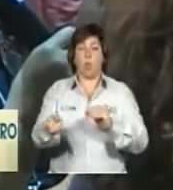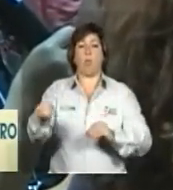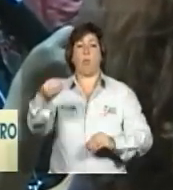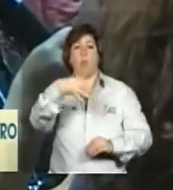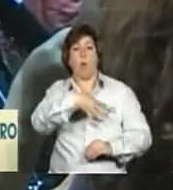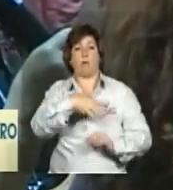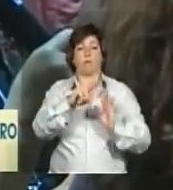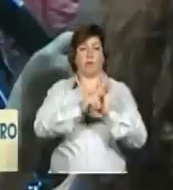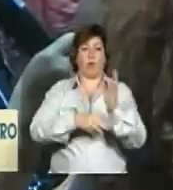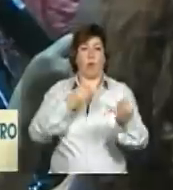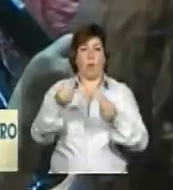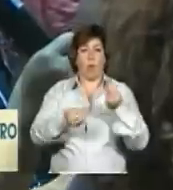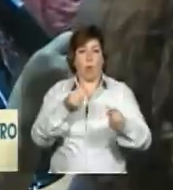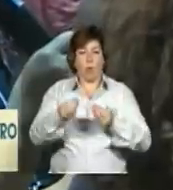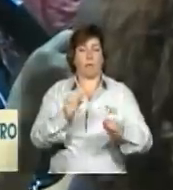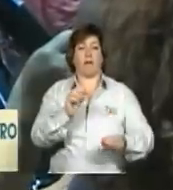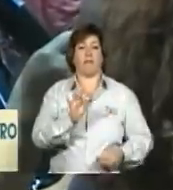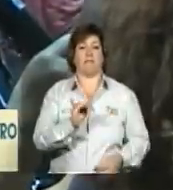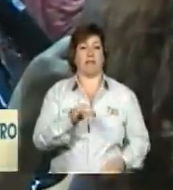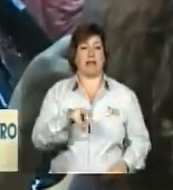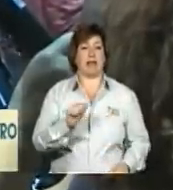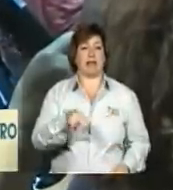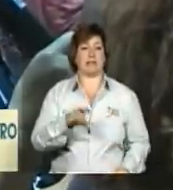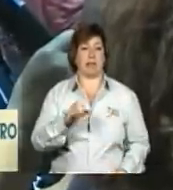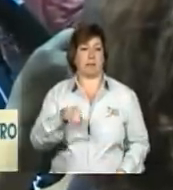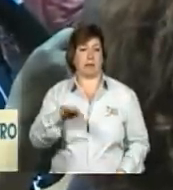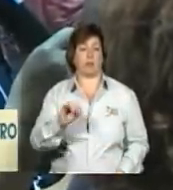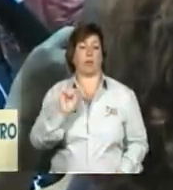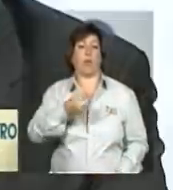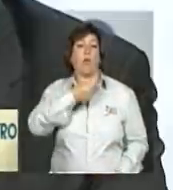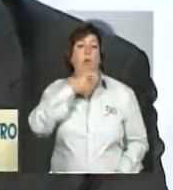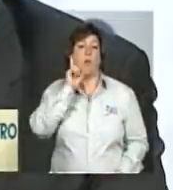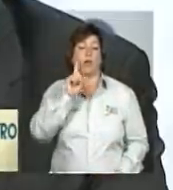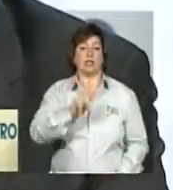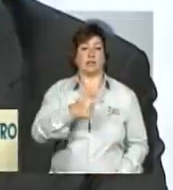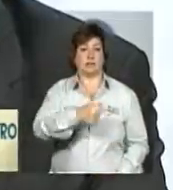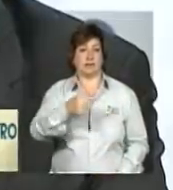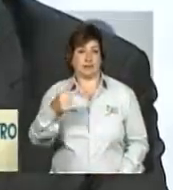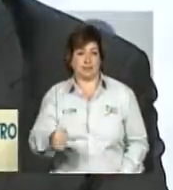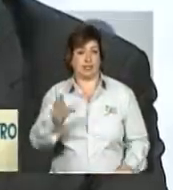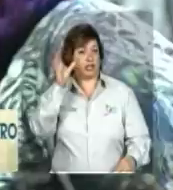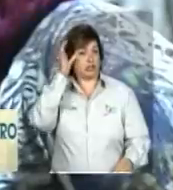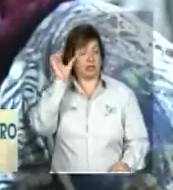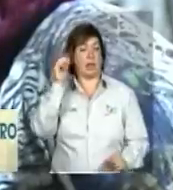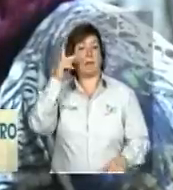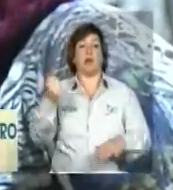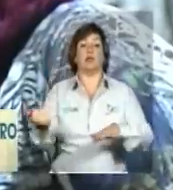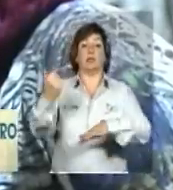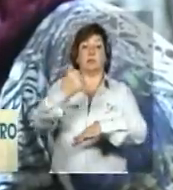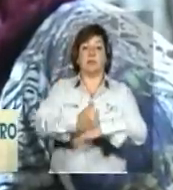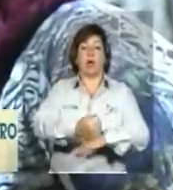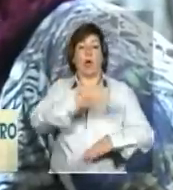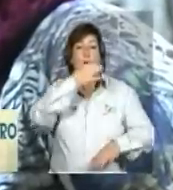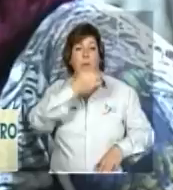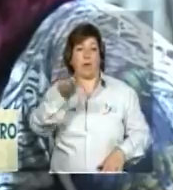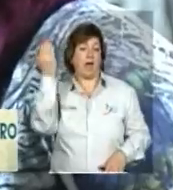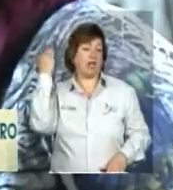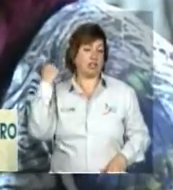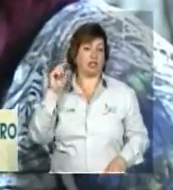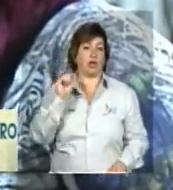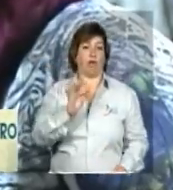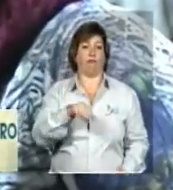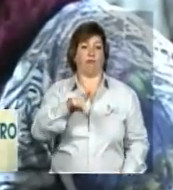do financiamento que foi apresentada ontem pelo G77 à China para substituir a proposta antiga do fundo que tinha